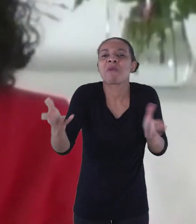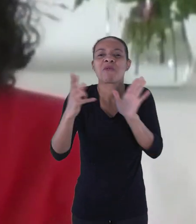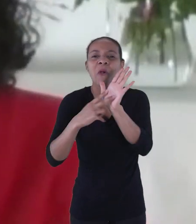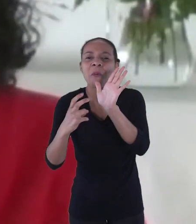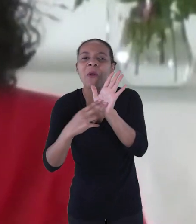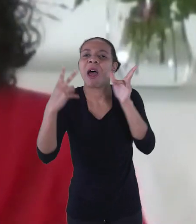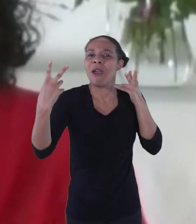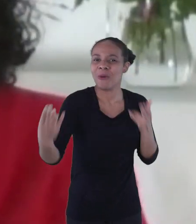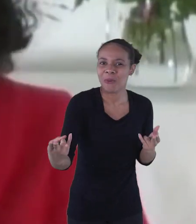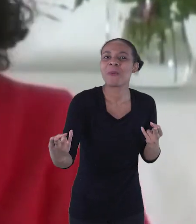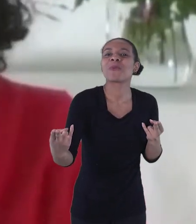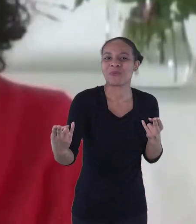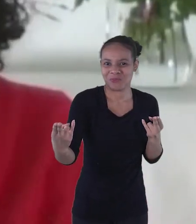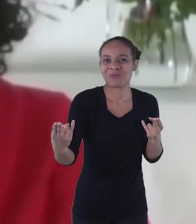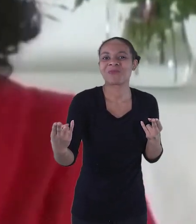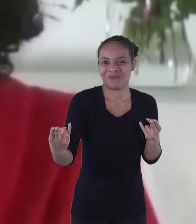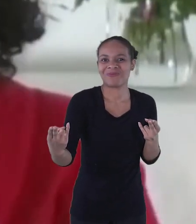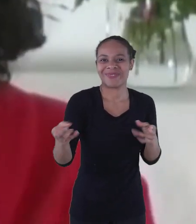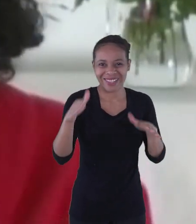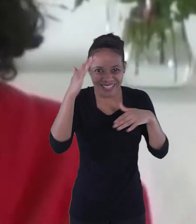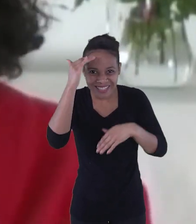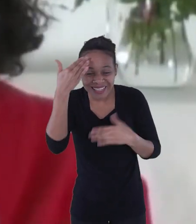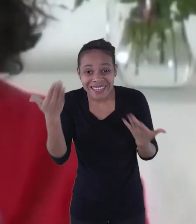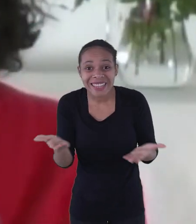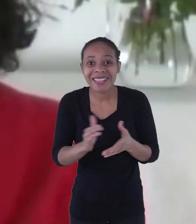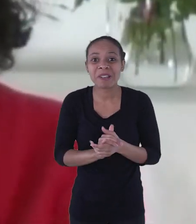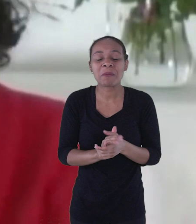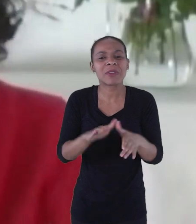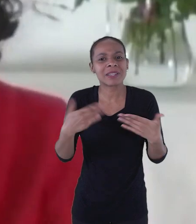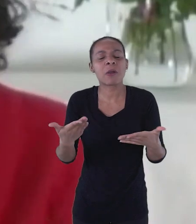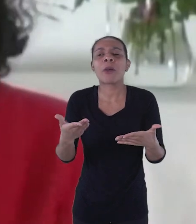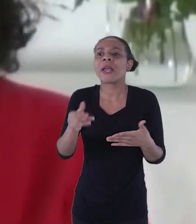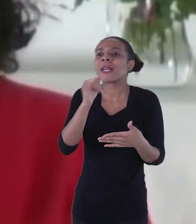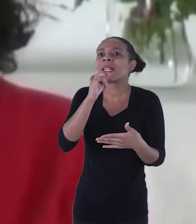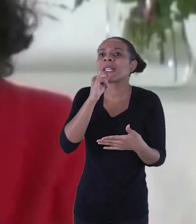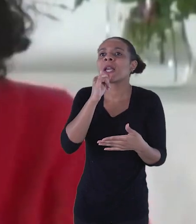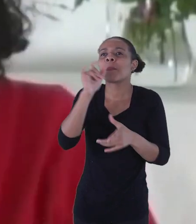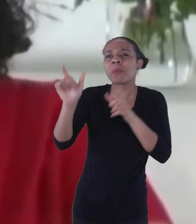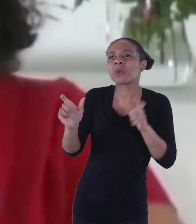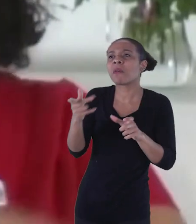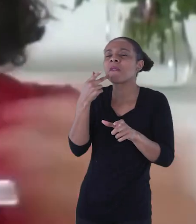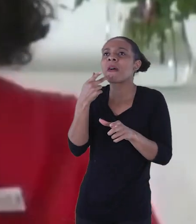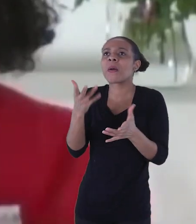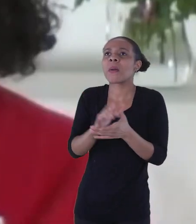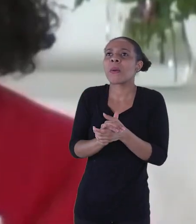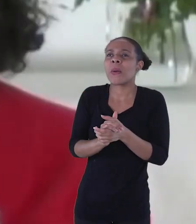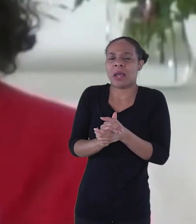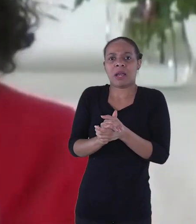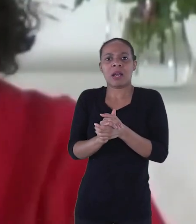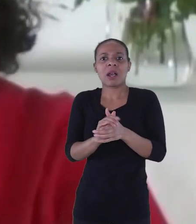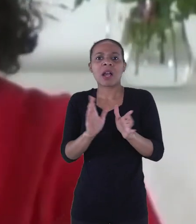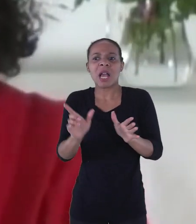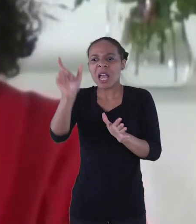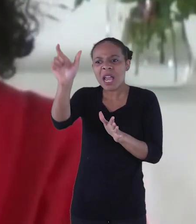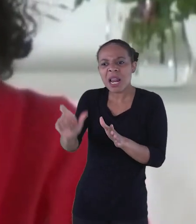escritores. Alguém até ela mesma comenta, fulano falou que eu sou pernóstica. Como que eu posso ser pernóstica se eu